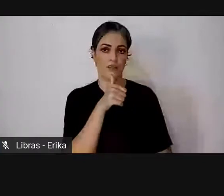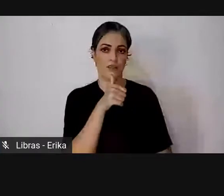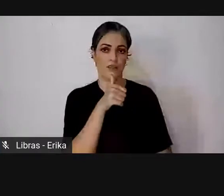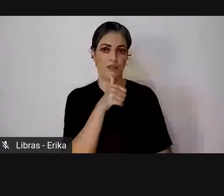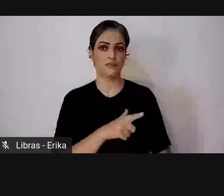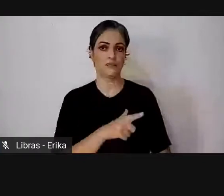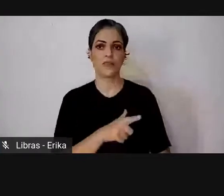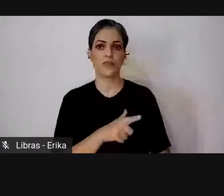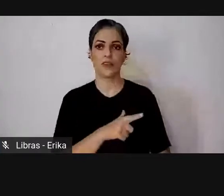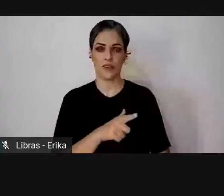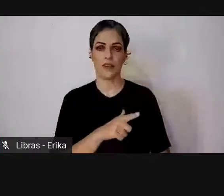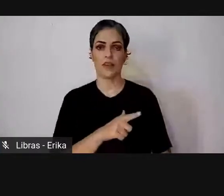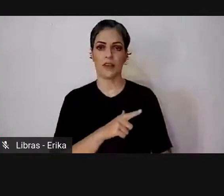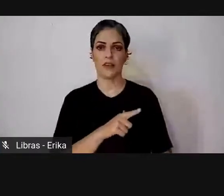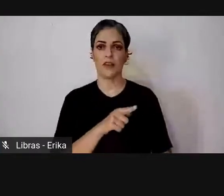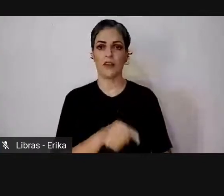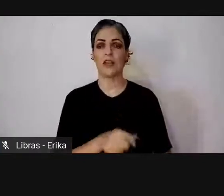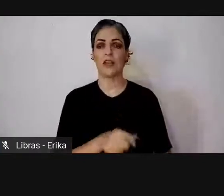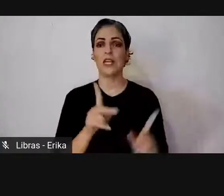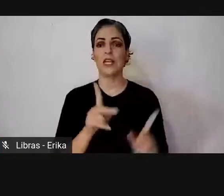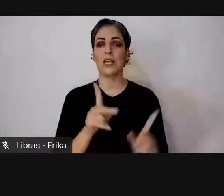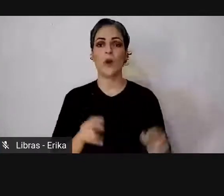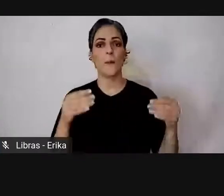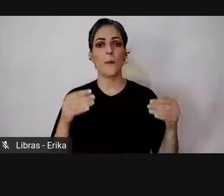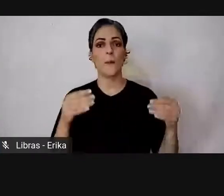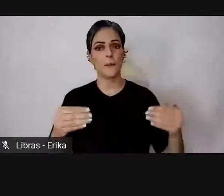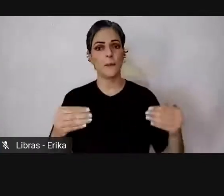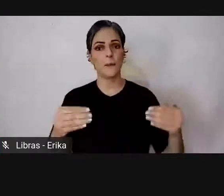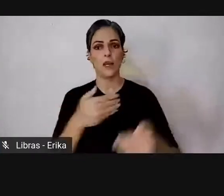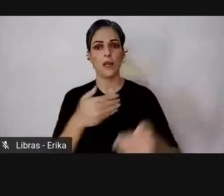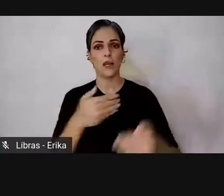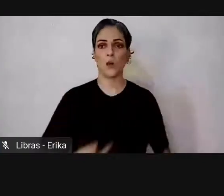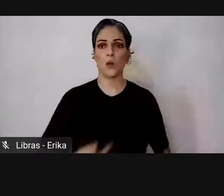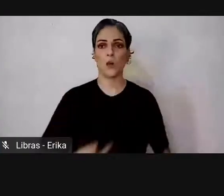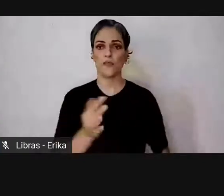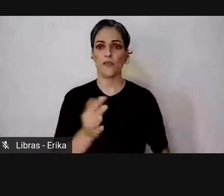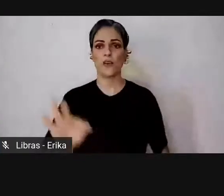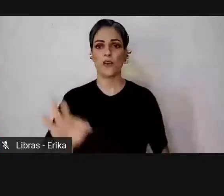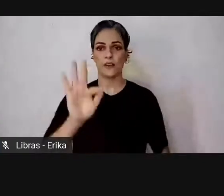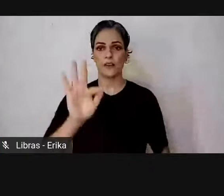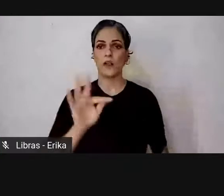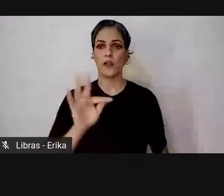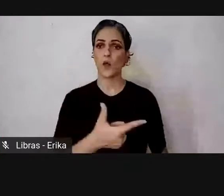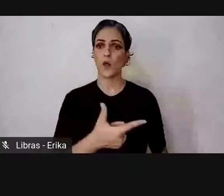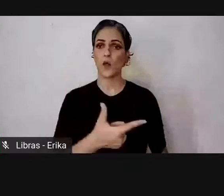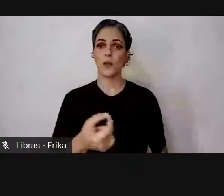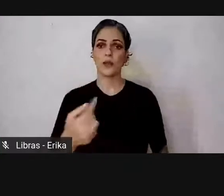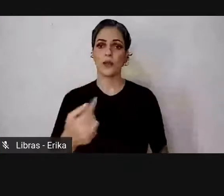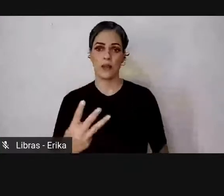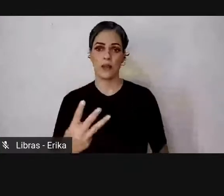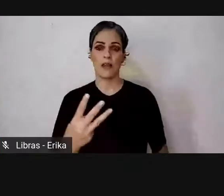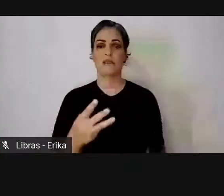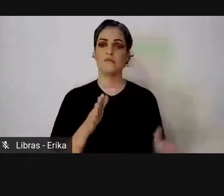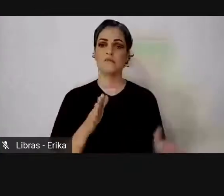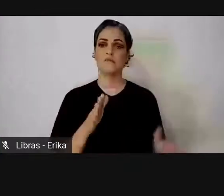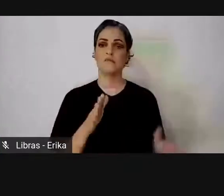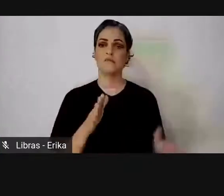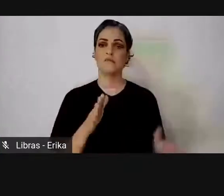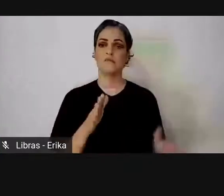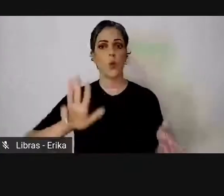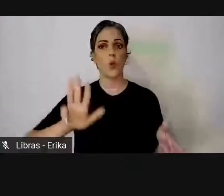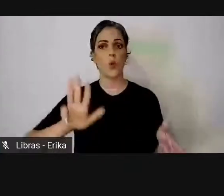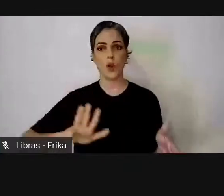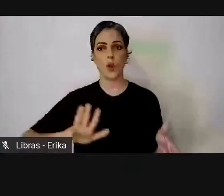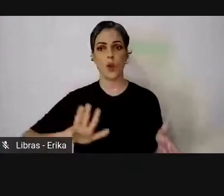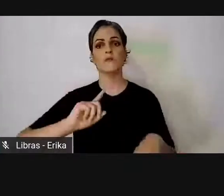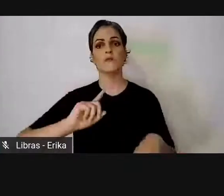com efeitos de Ministério das Mulheres no governo federal, que aconteceu em 2003, com o governo Lula, e depois disso, o